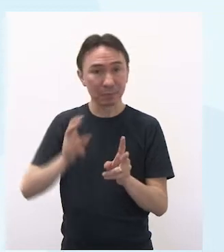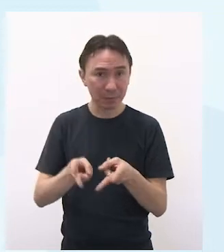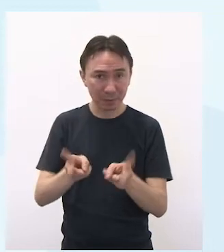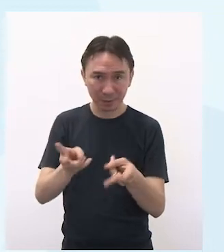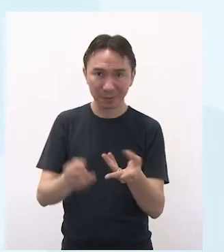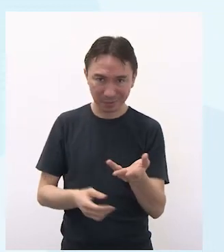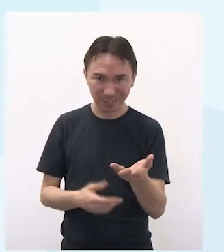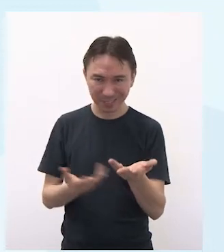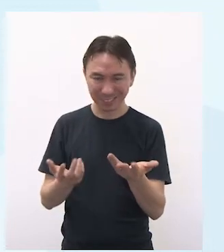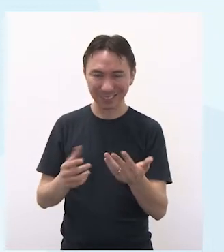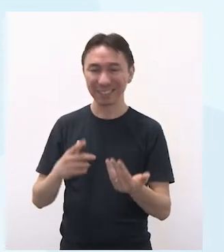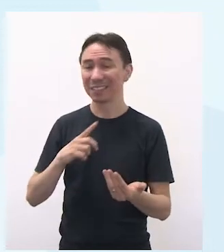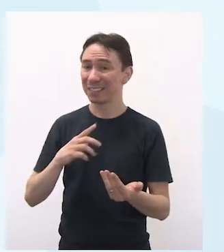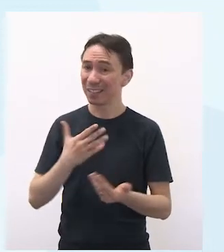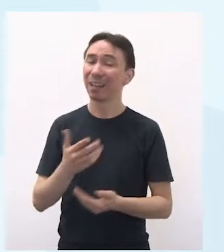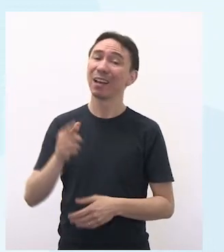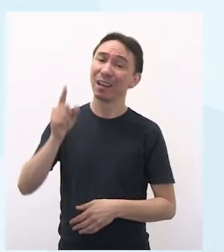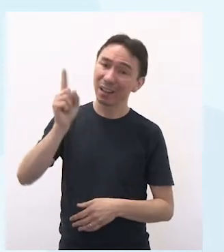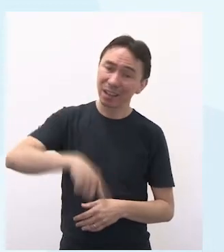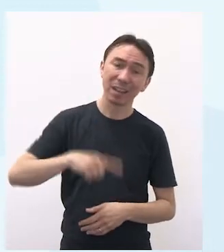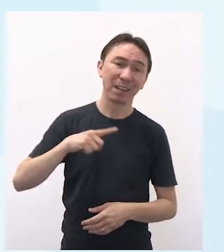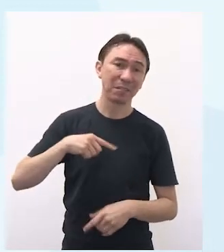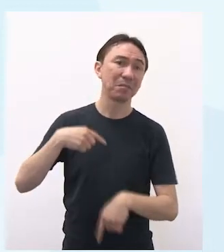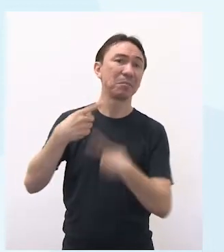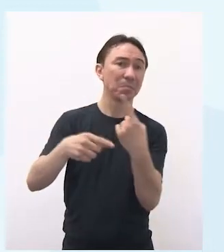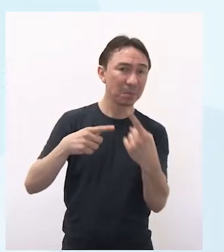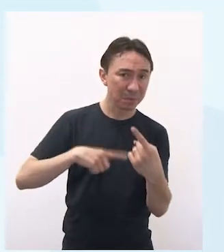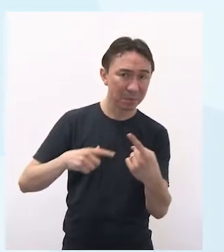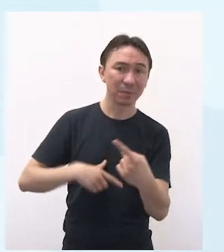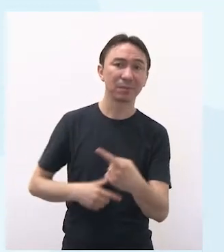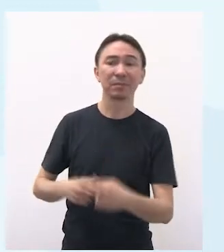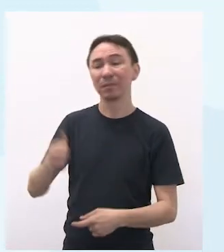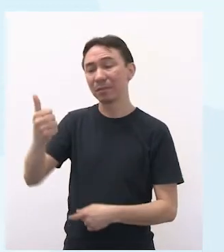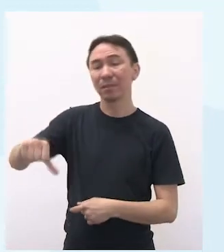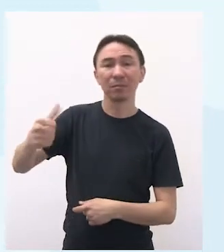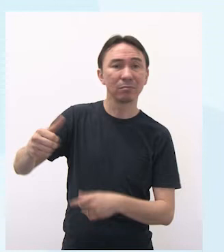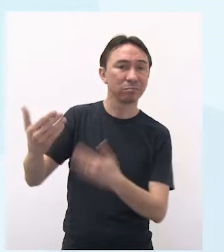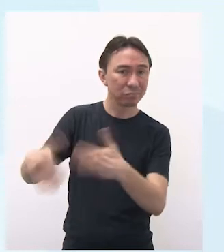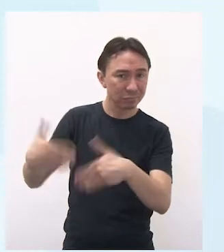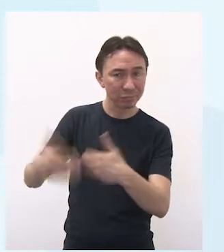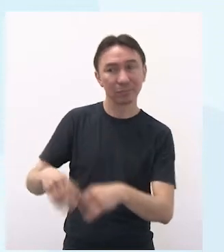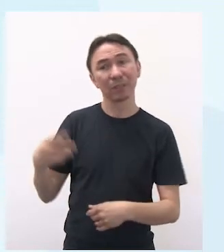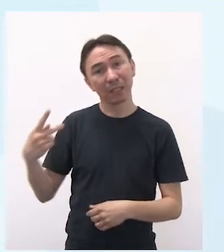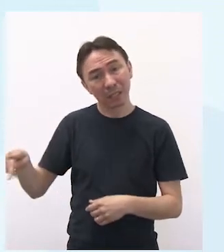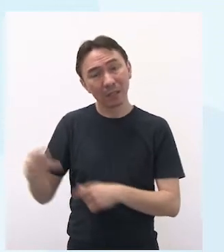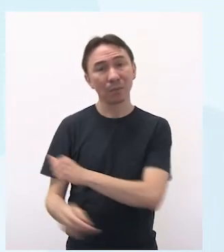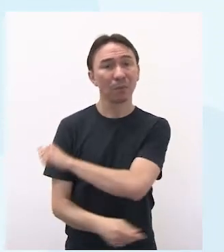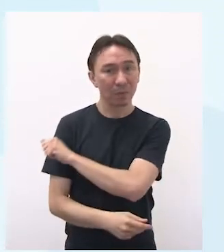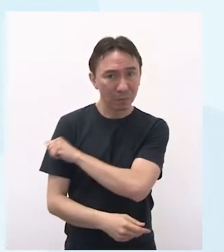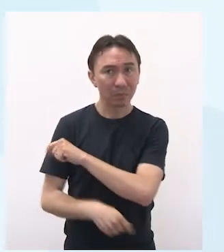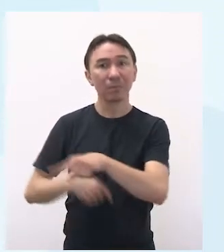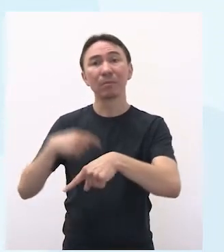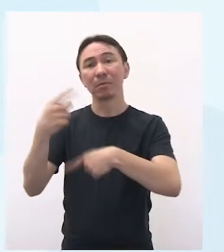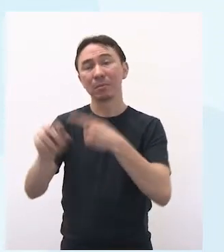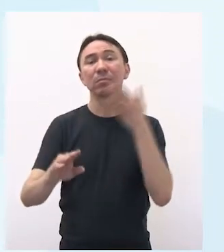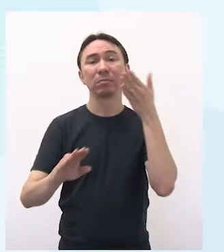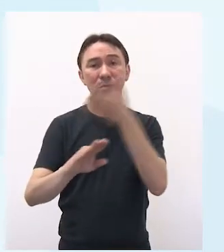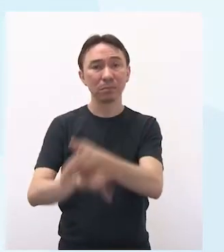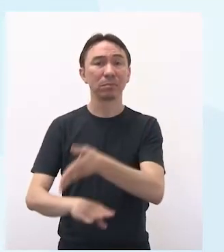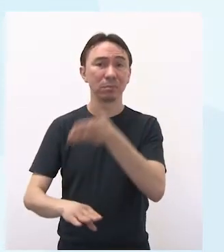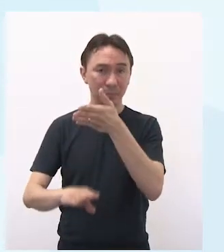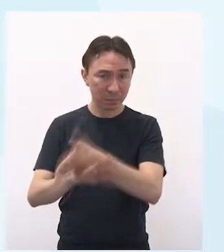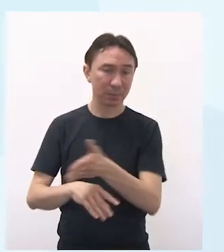refletir nas avaliações externas que os nossos alunos irão participar. Então, isso também nós estamos aqui